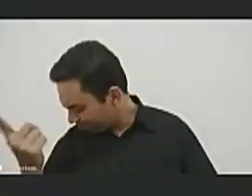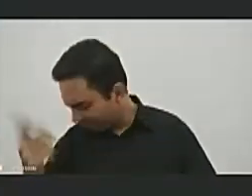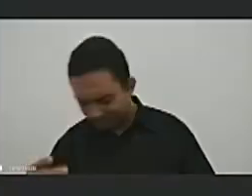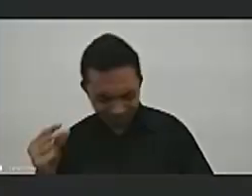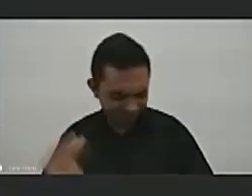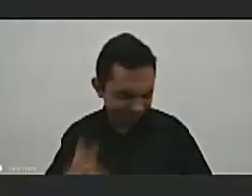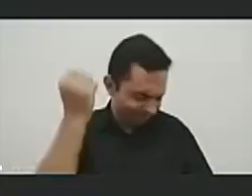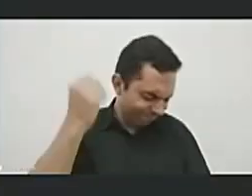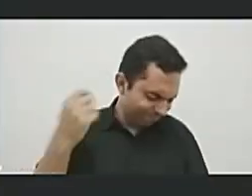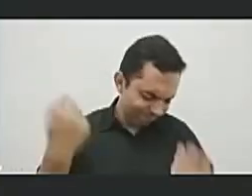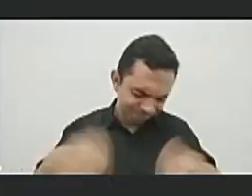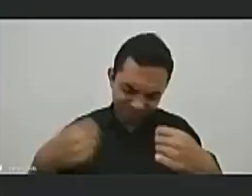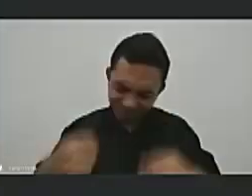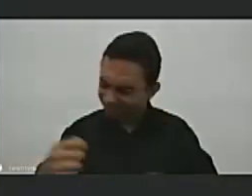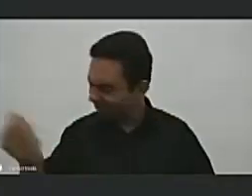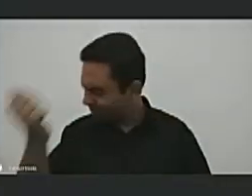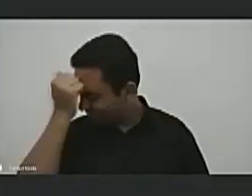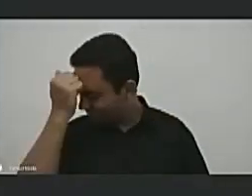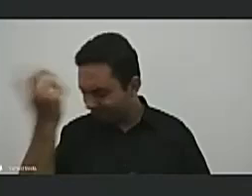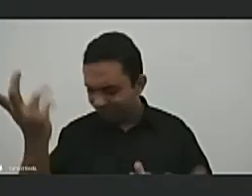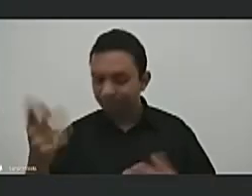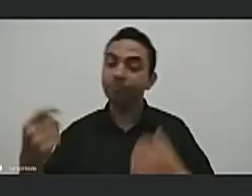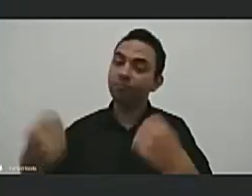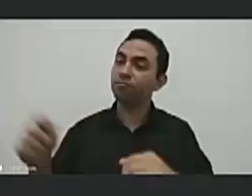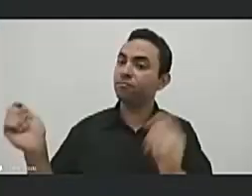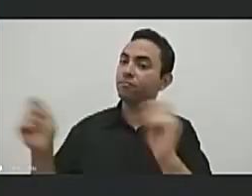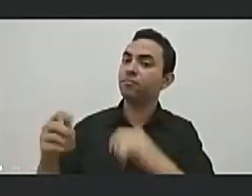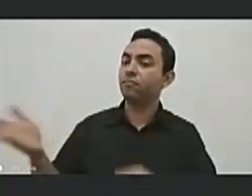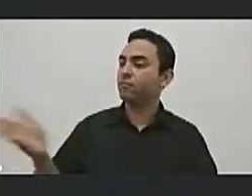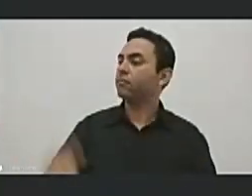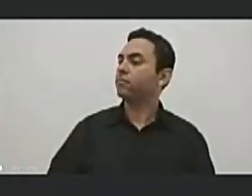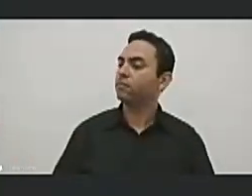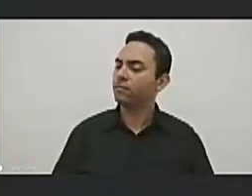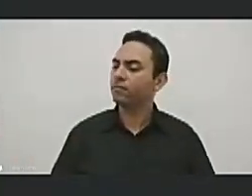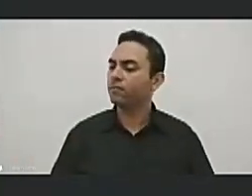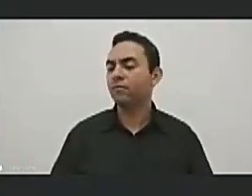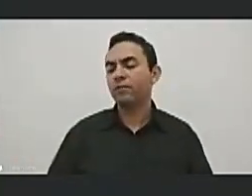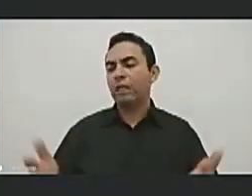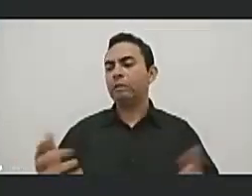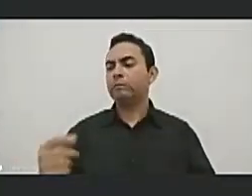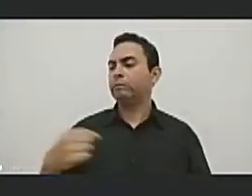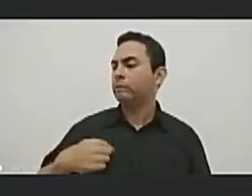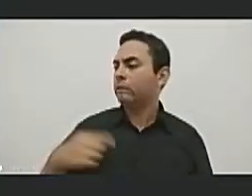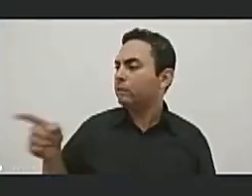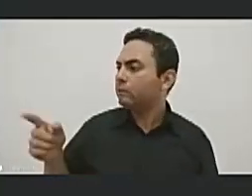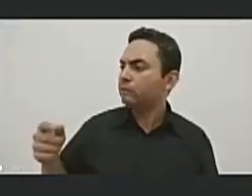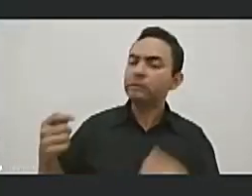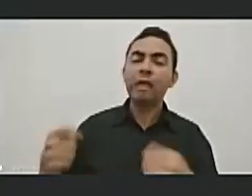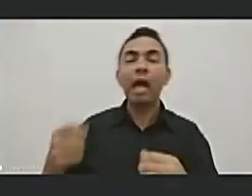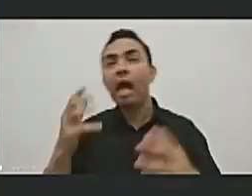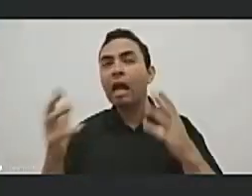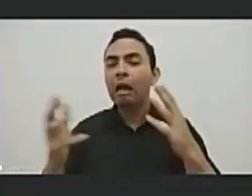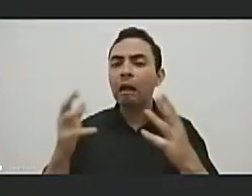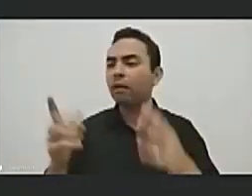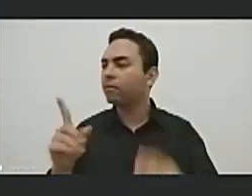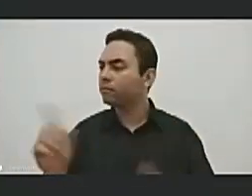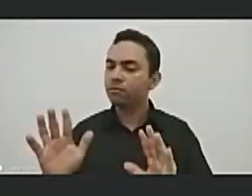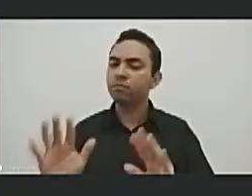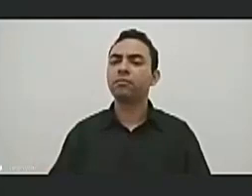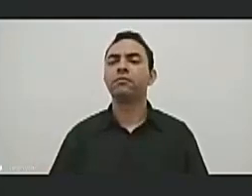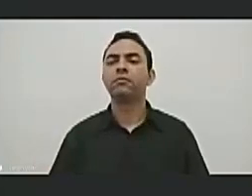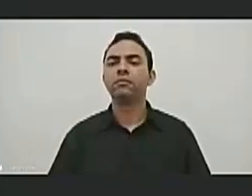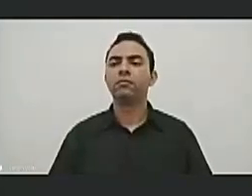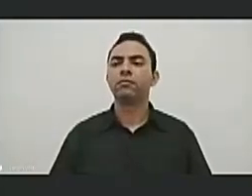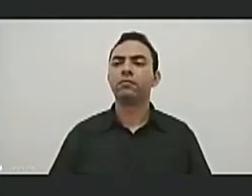tamanho do dano que você pode ter proporcionado e não é questão de não sei qual é teu propósito mas se foi